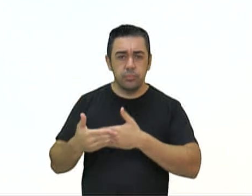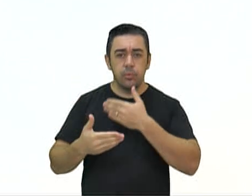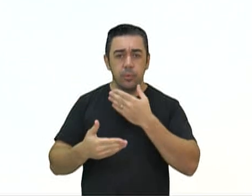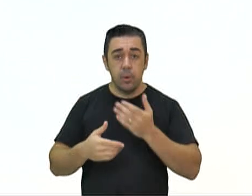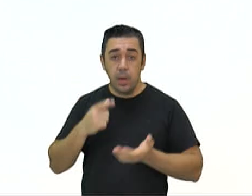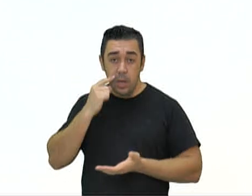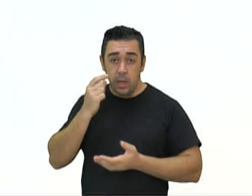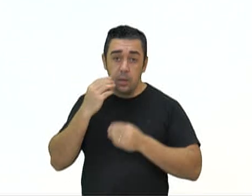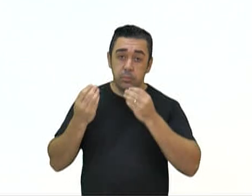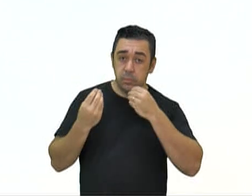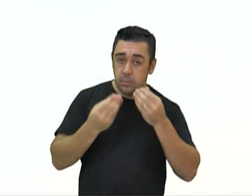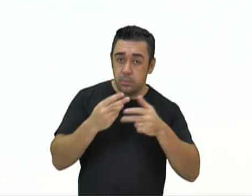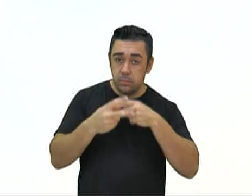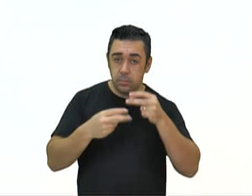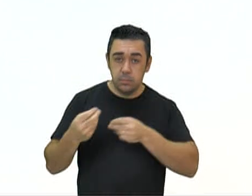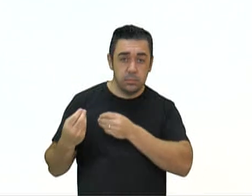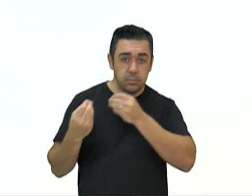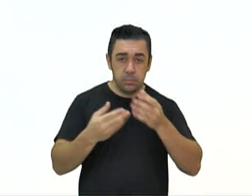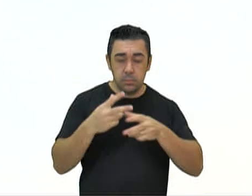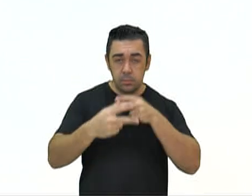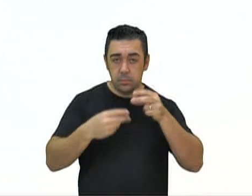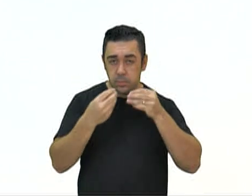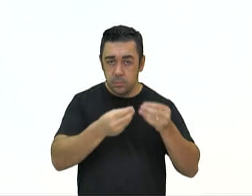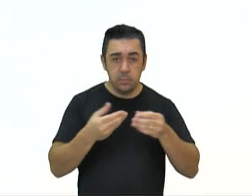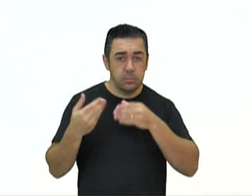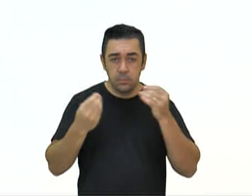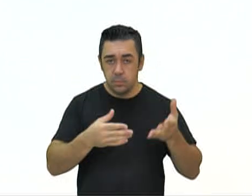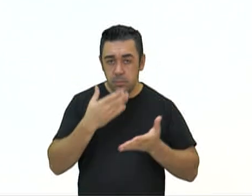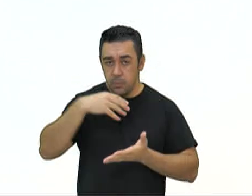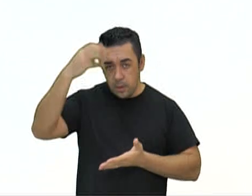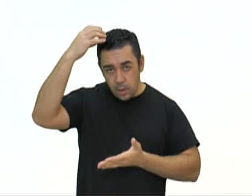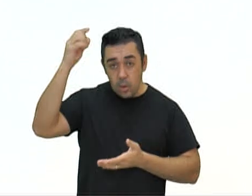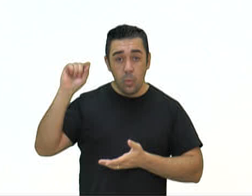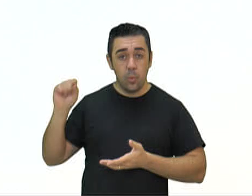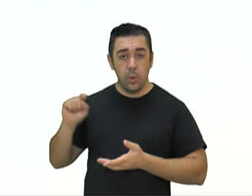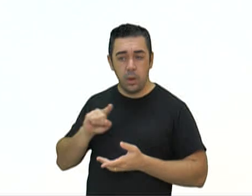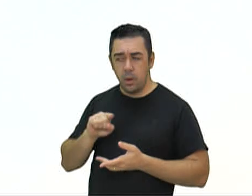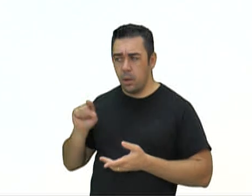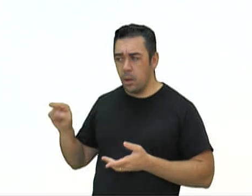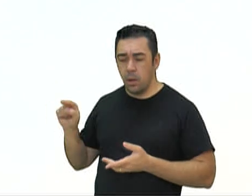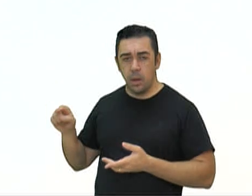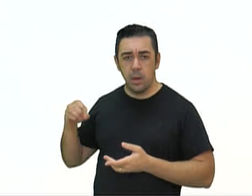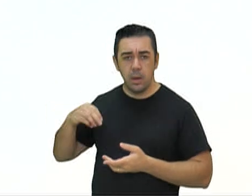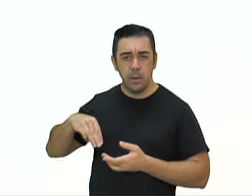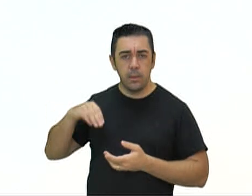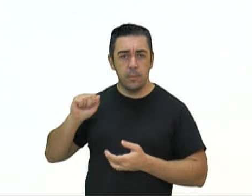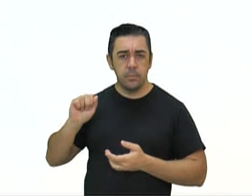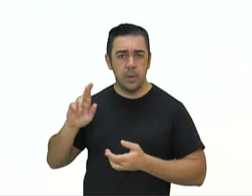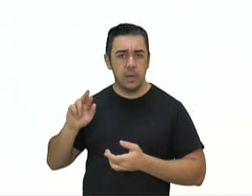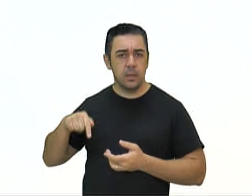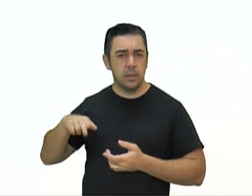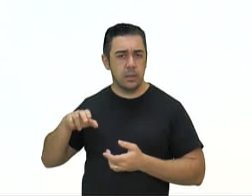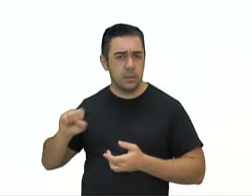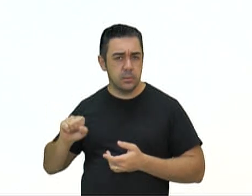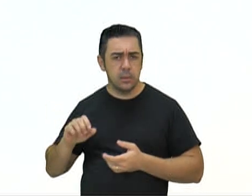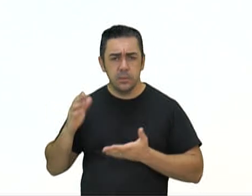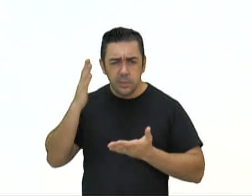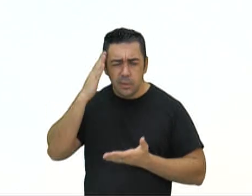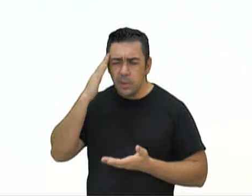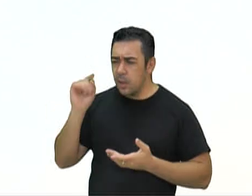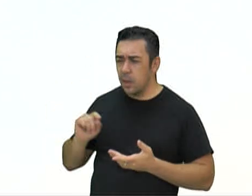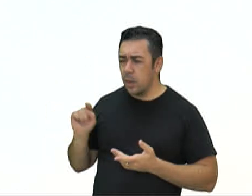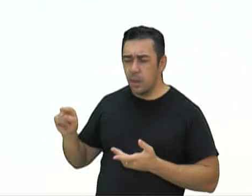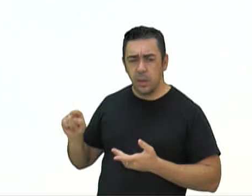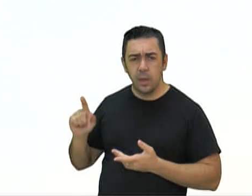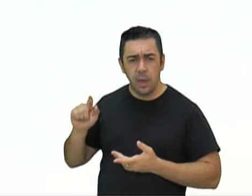oferecer presentes ao rei, em nome do Marquês, o que fez com que o rei ficasse curioso em saber quem era o Marquês